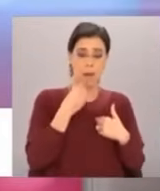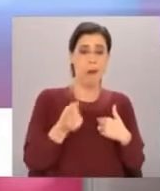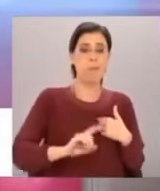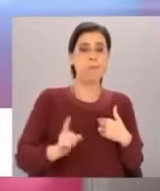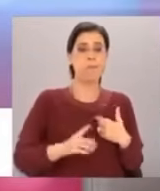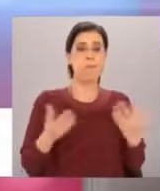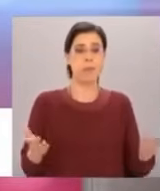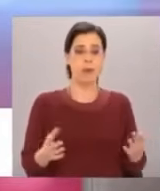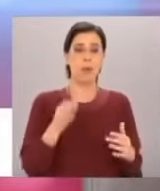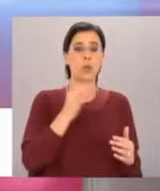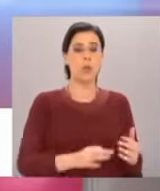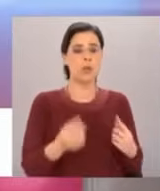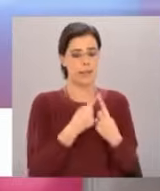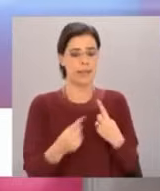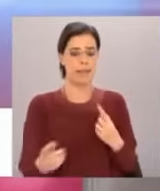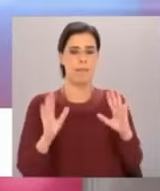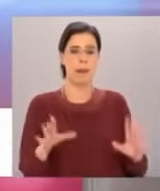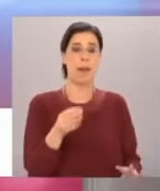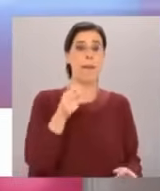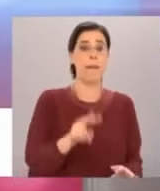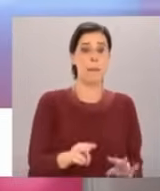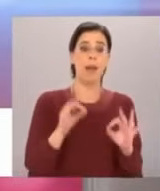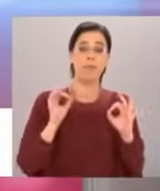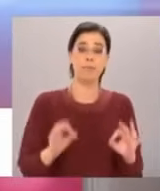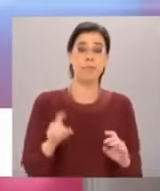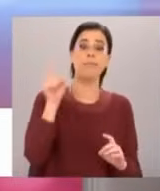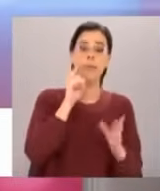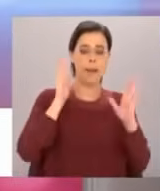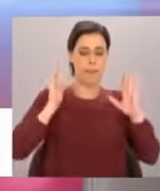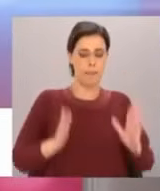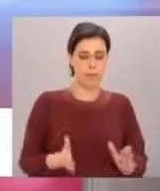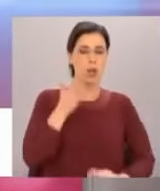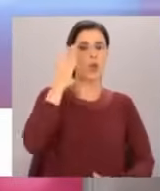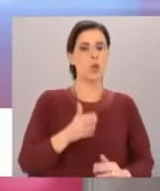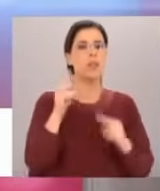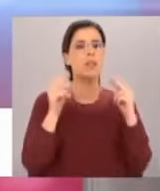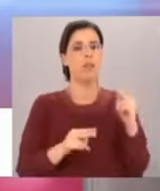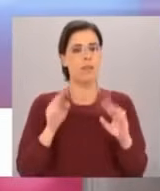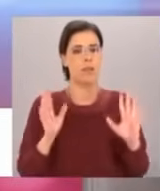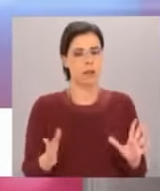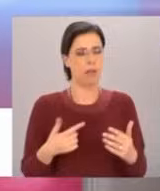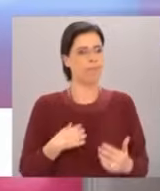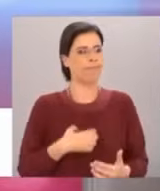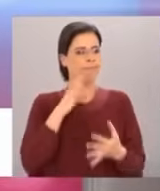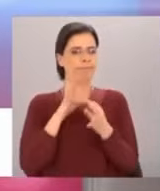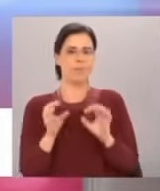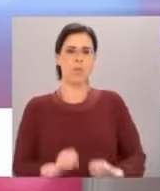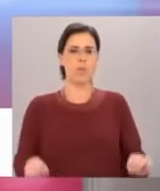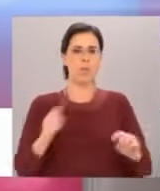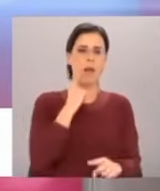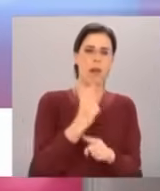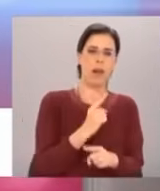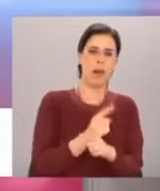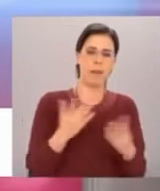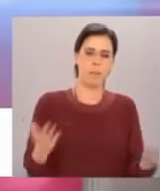alimentação todos os dias da semana e o pano tem precisamente fingir que tem que haver uma maior Justiça fiscal não nos faz qualquer sentido que continuem a